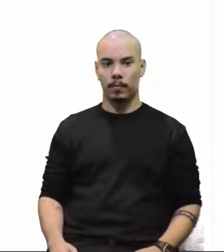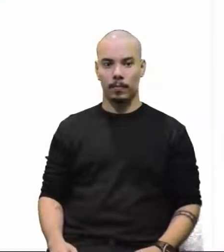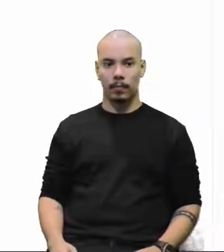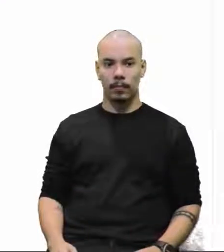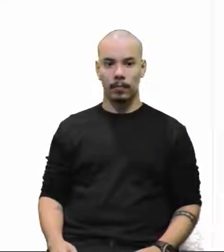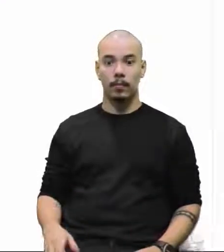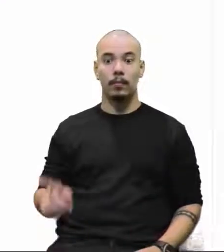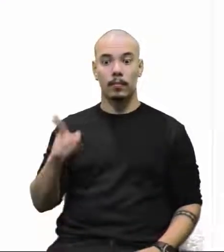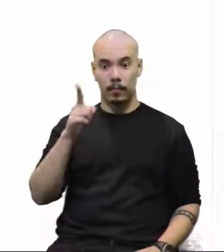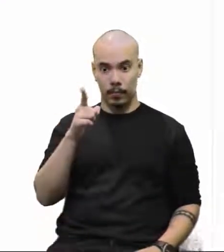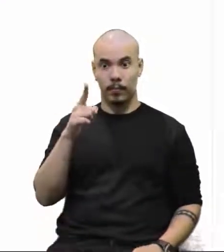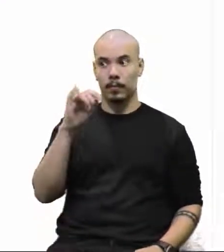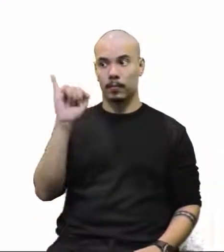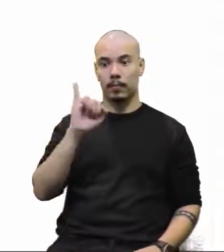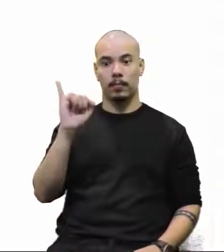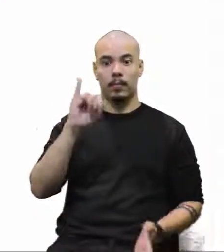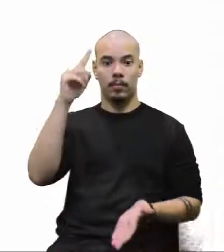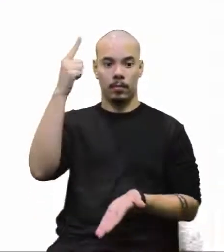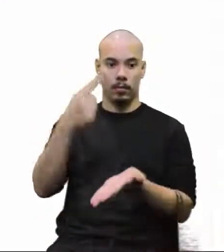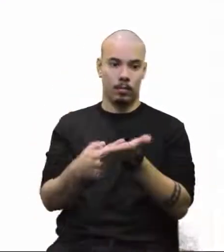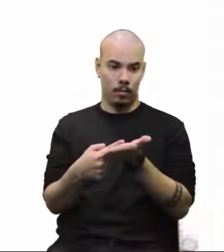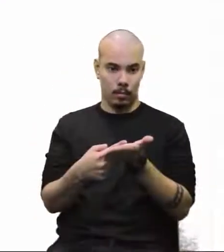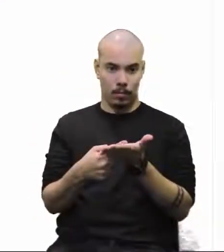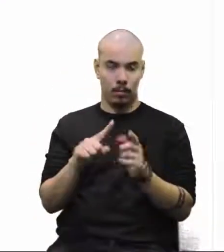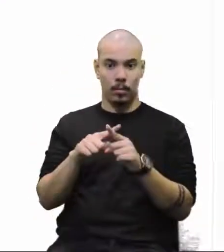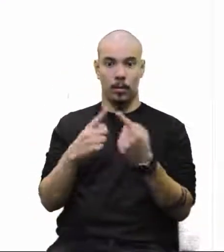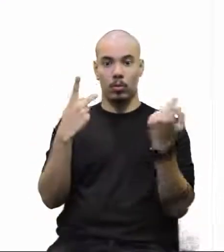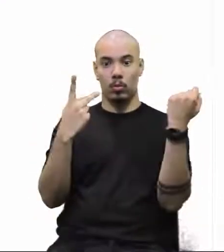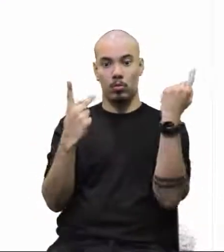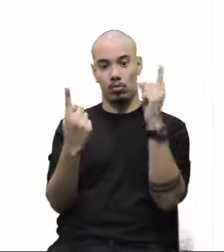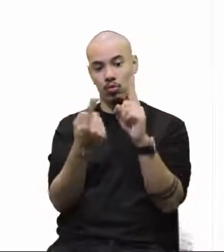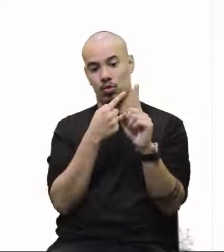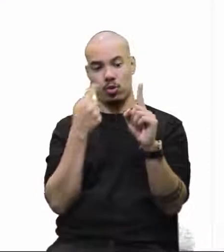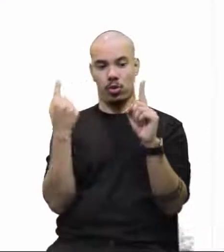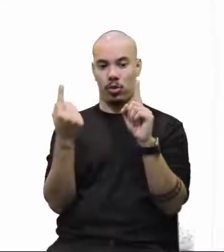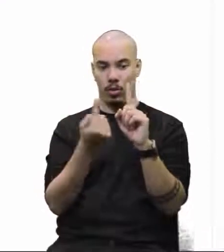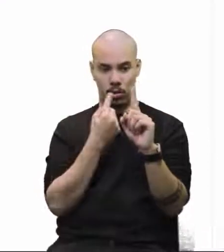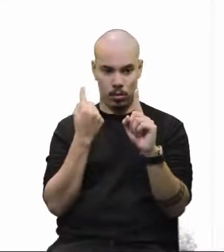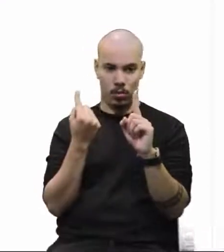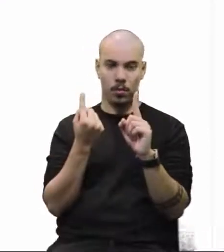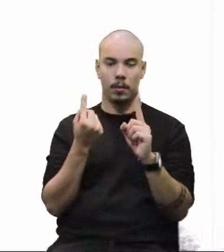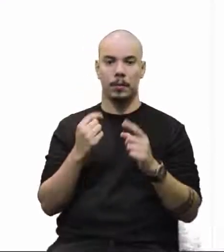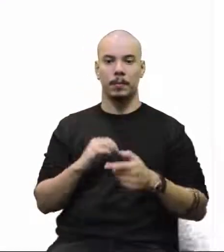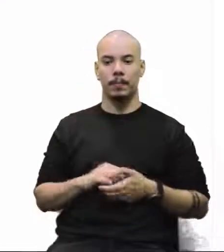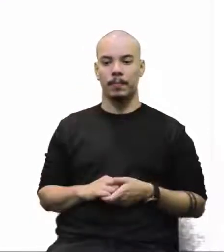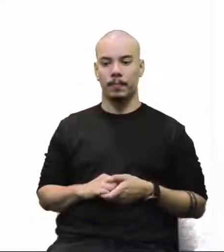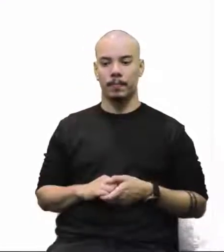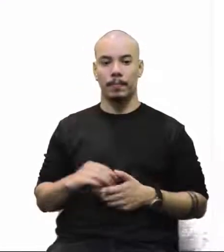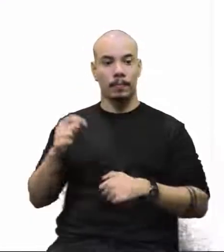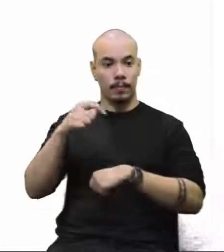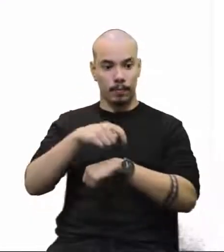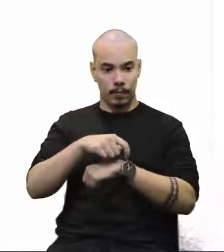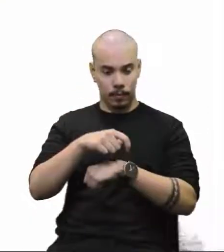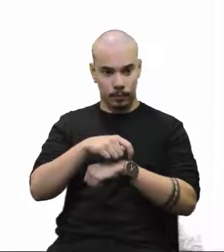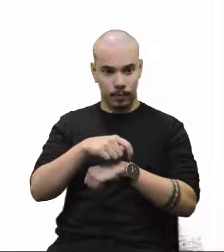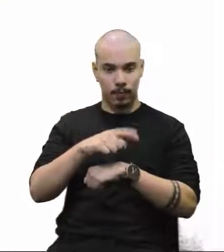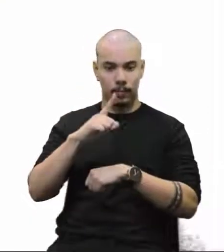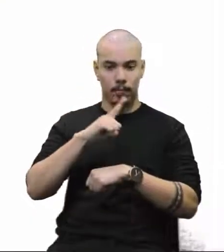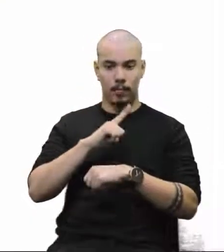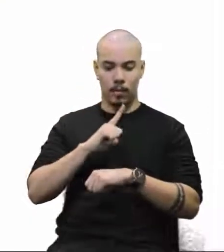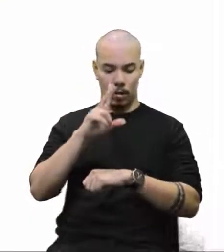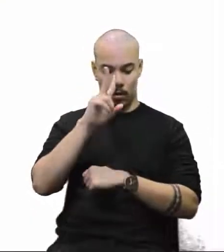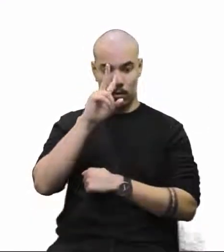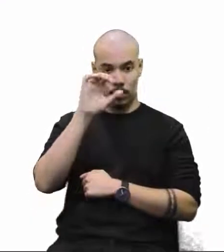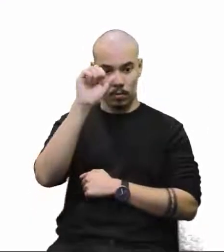corrente convencional é horária aqui, mas o giro dele... Bom, então vamos lá. O momento vai ser o quê?